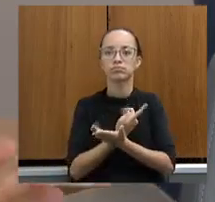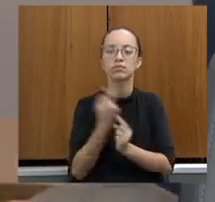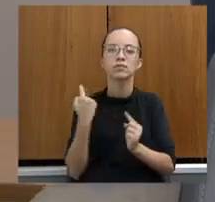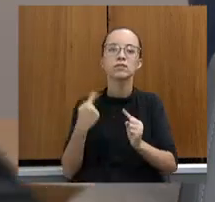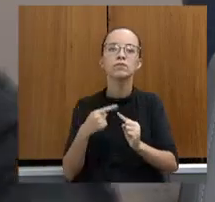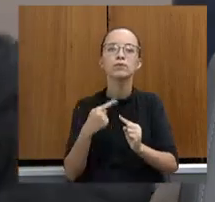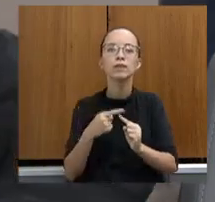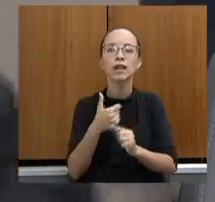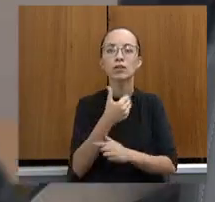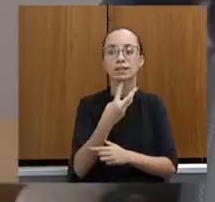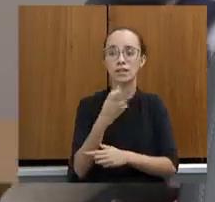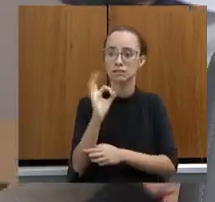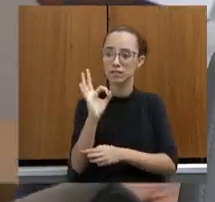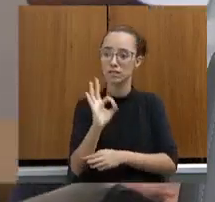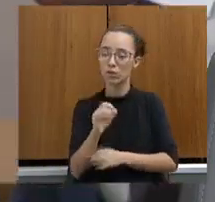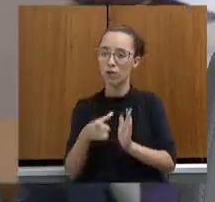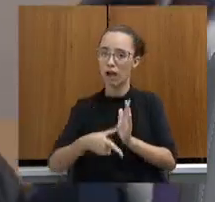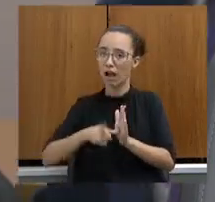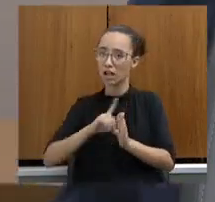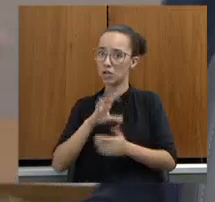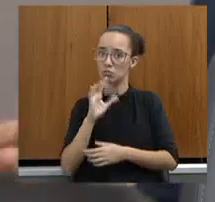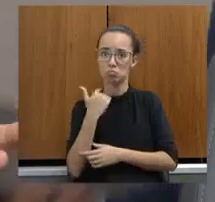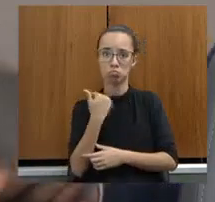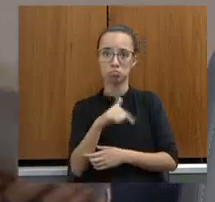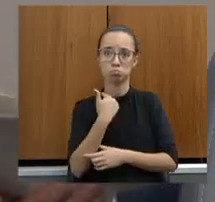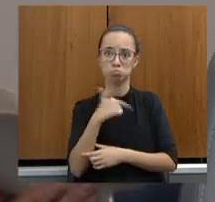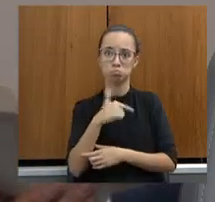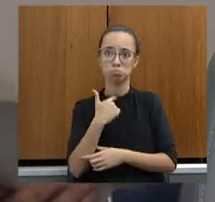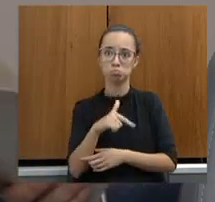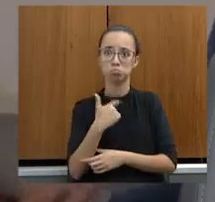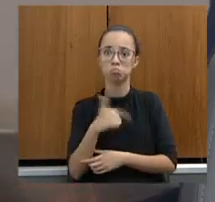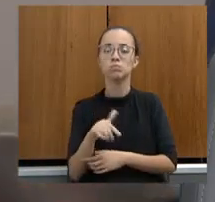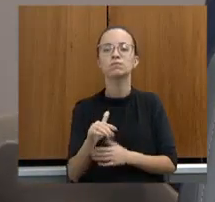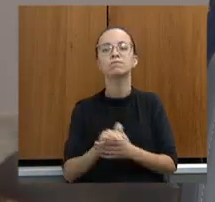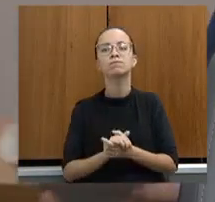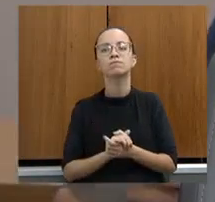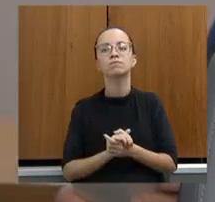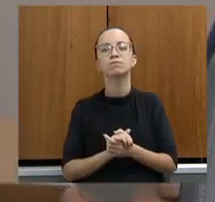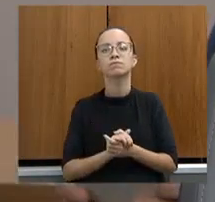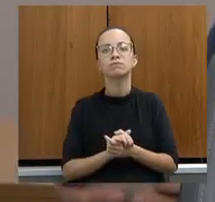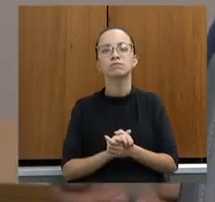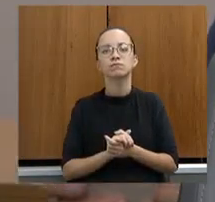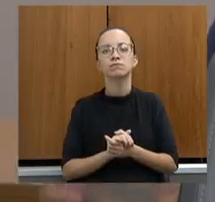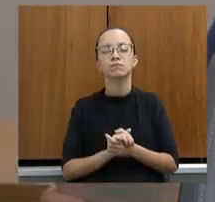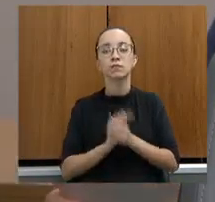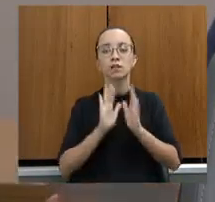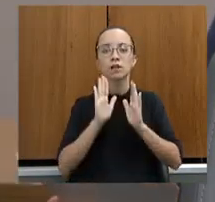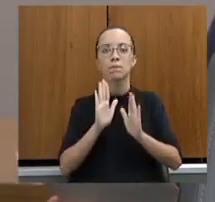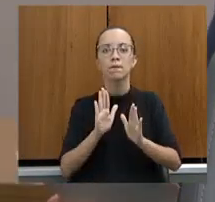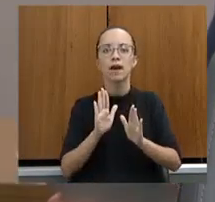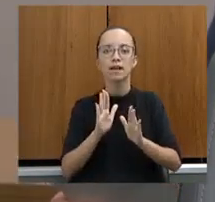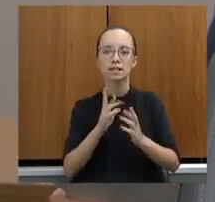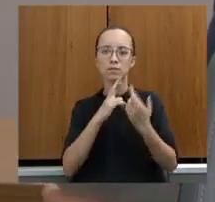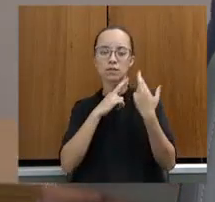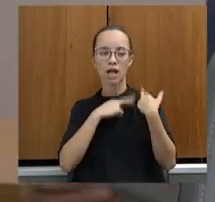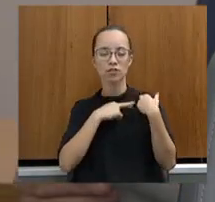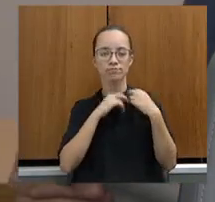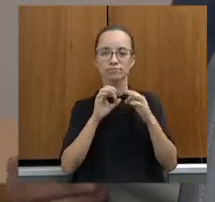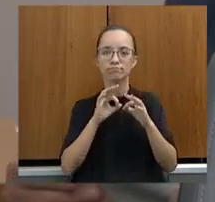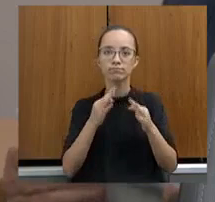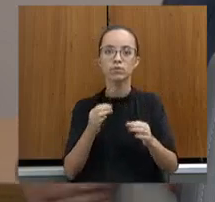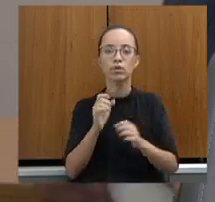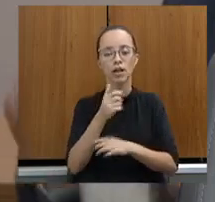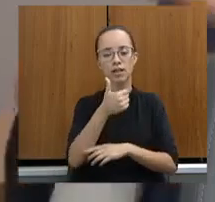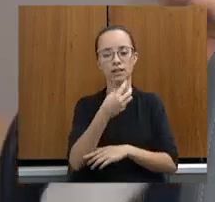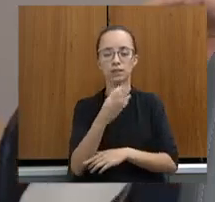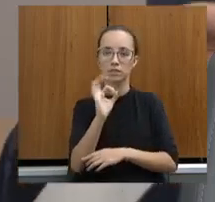era que décimo terceiro não se tinha né não se falava de outros né mas o mais simples e básico de responsabilidade que era